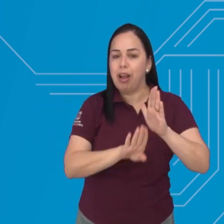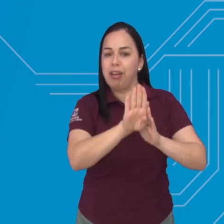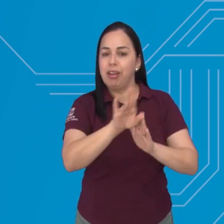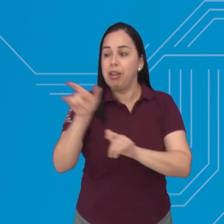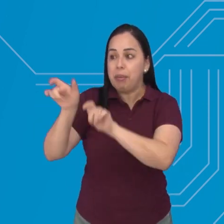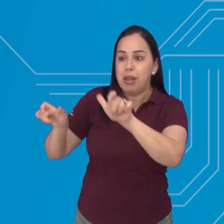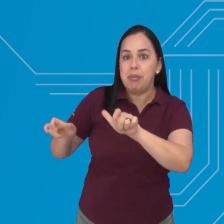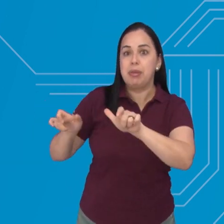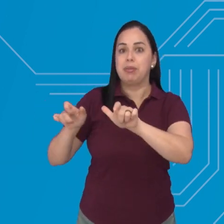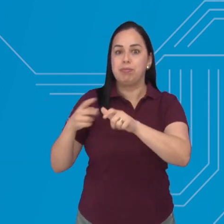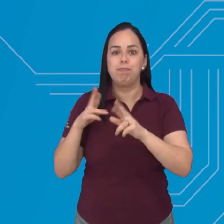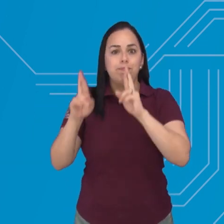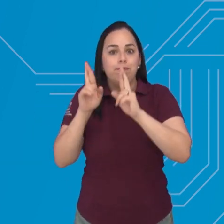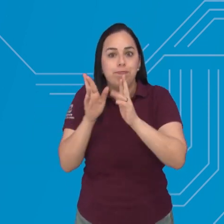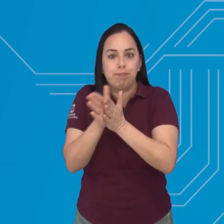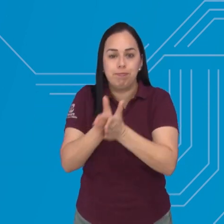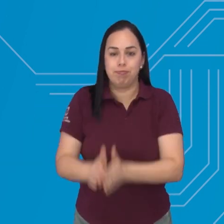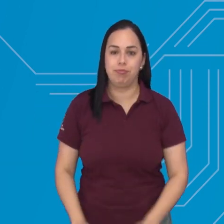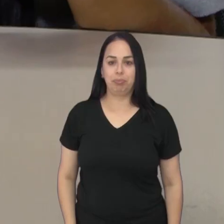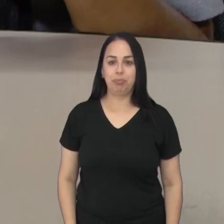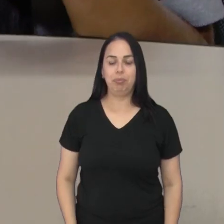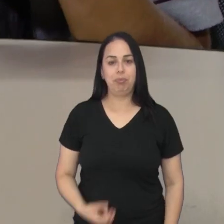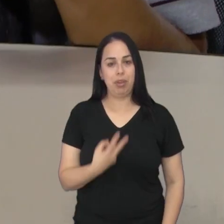também apurar as expectativas para esse ano.